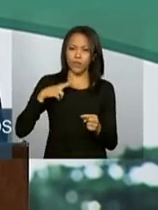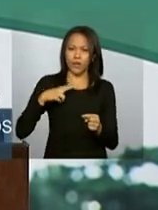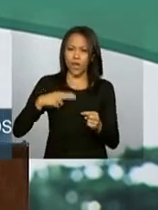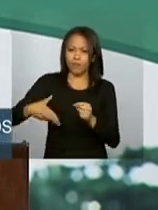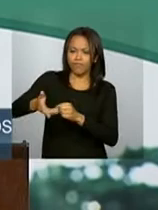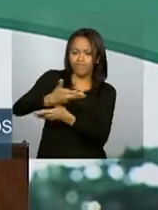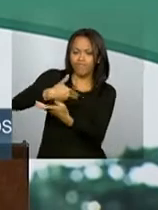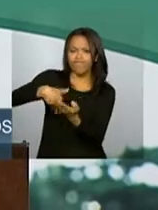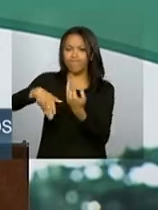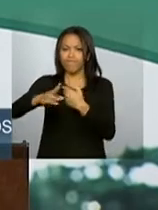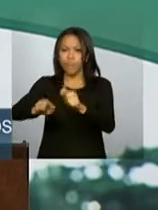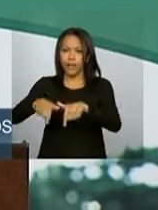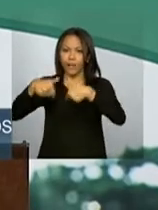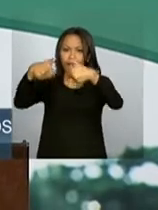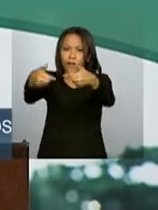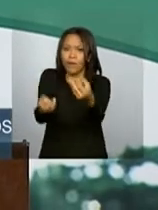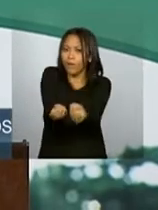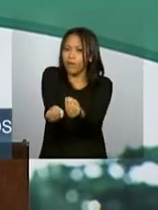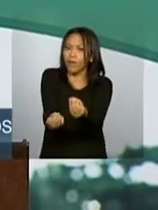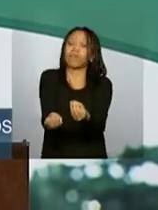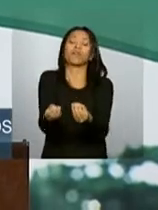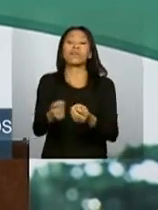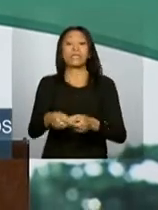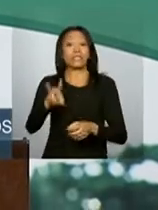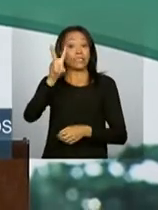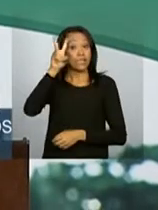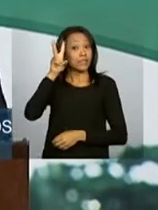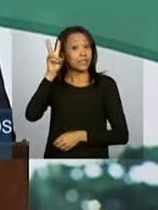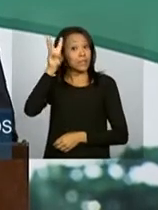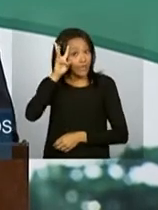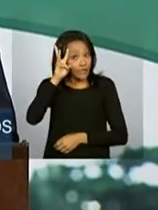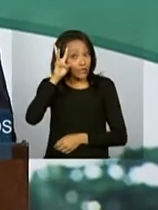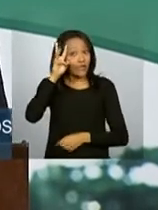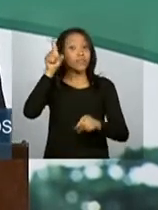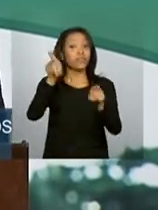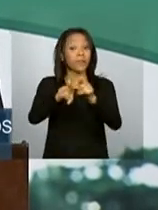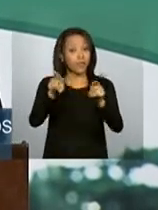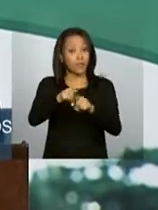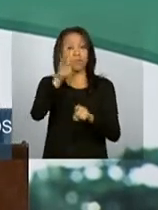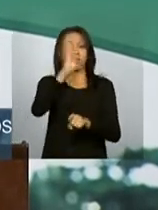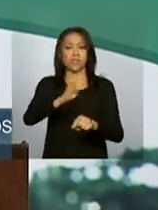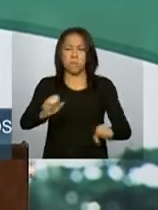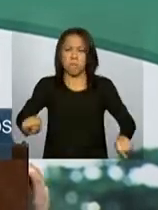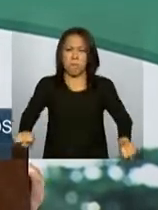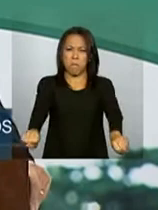Na terça-feira, o Brasil rompeu outro velho dilema.